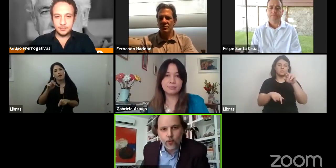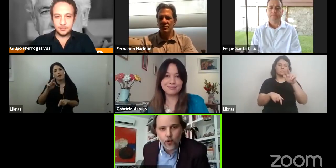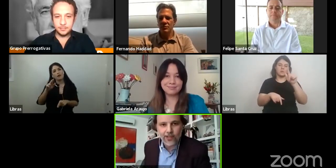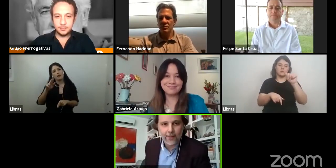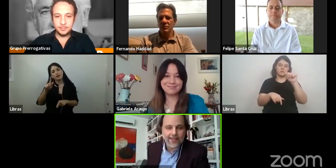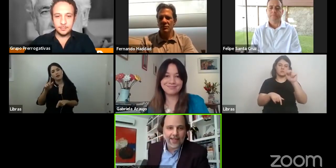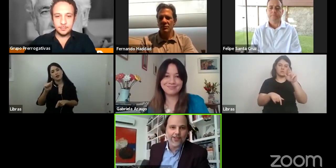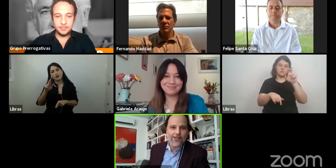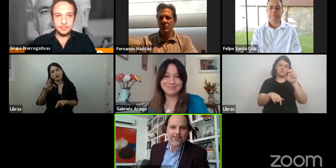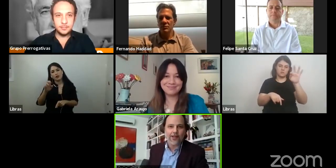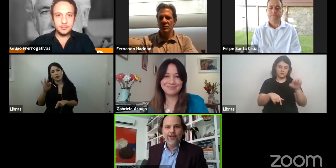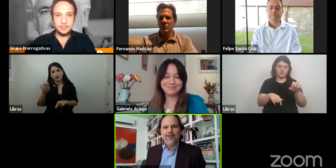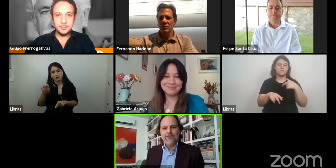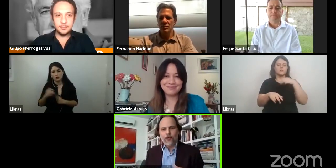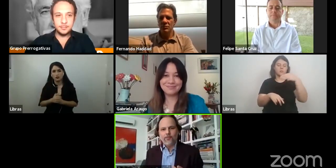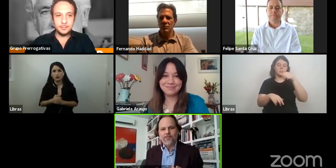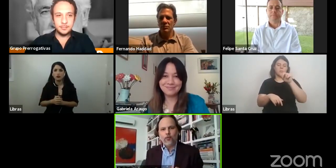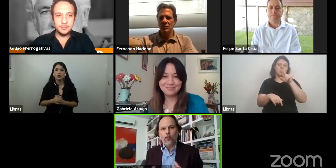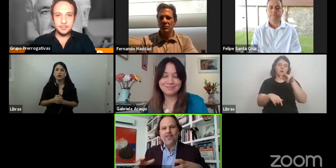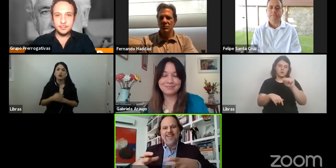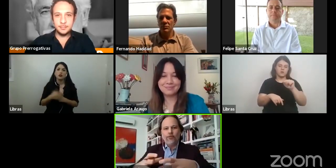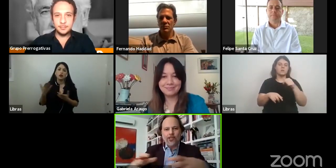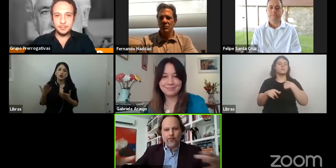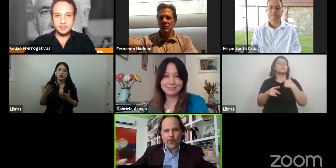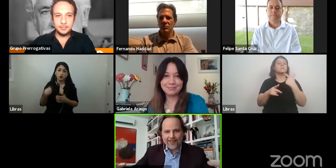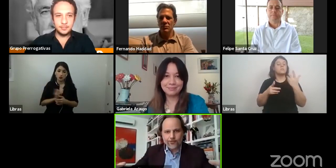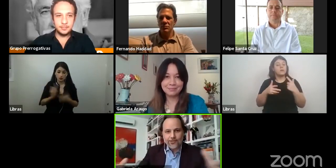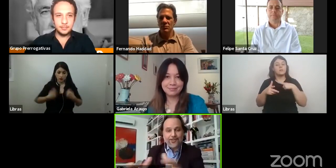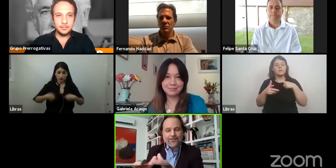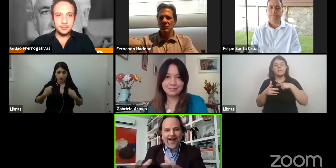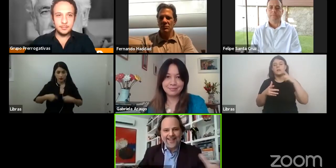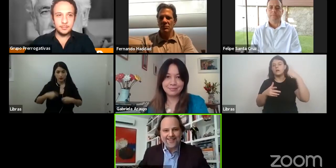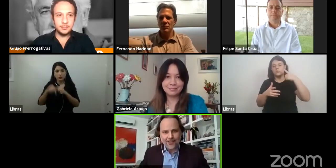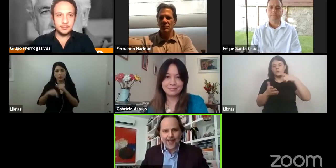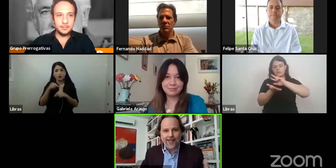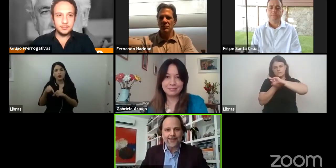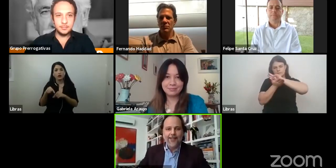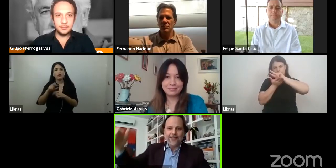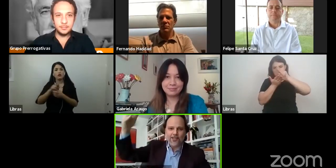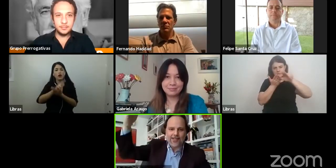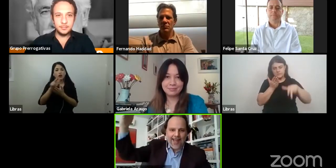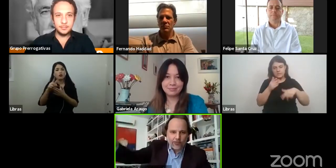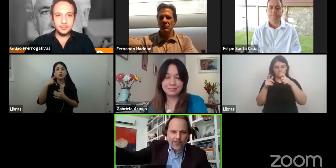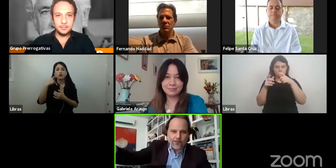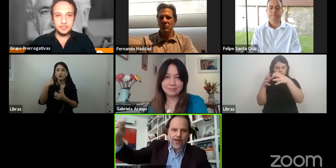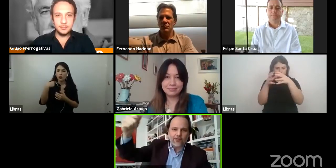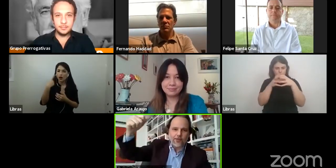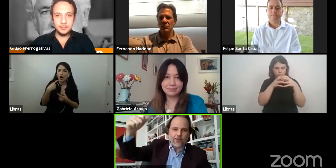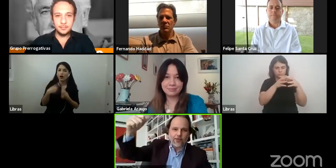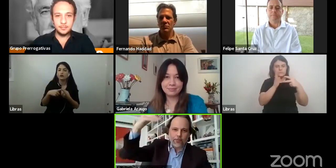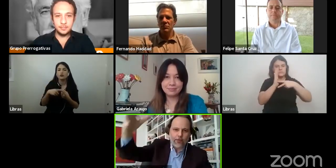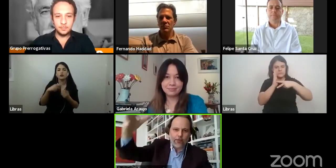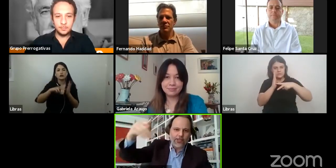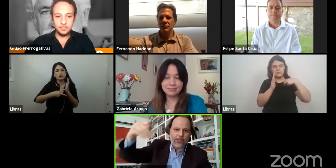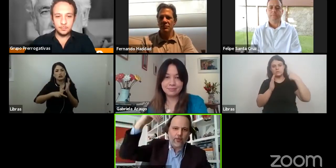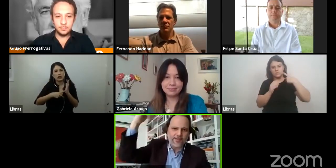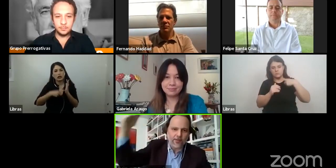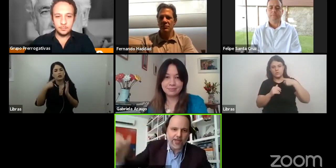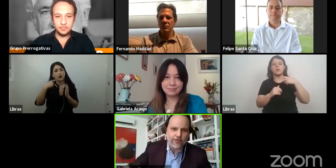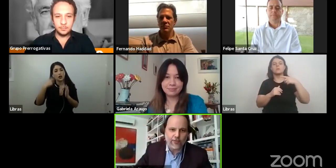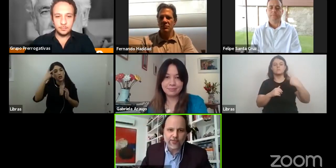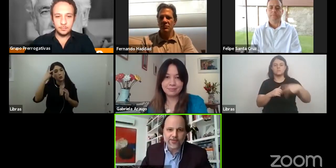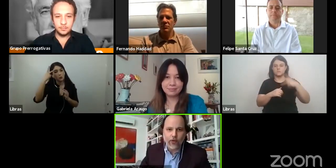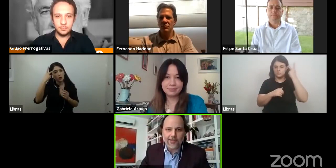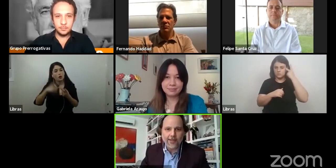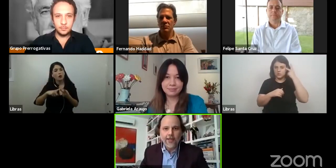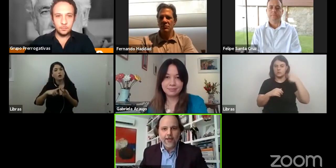Margarete Pedroso, da Marina Dias. Então, nós vamos ter um cordão de advogados de várias entidades, Sindicato dos Advogados de São Paulo, Prerrogativas, Comissão